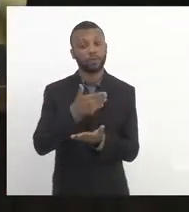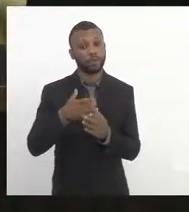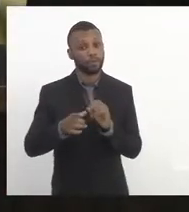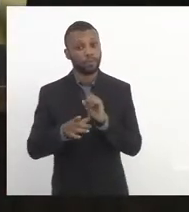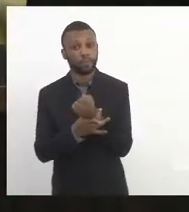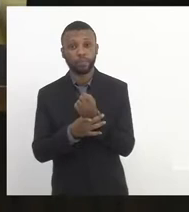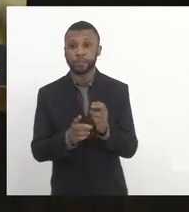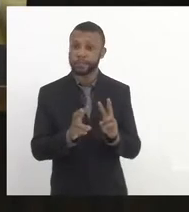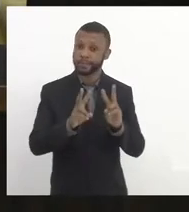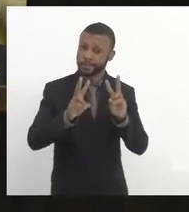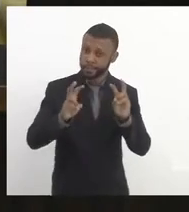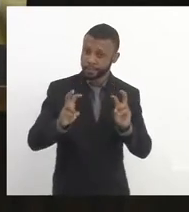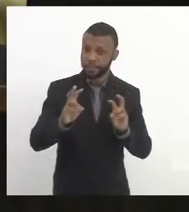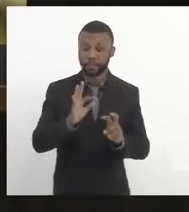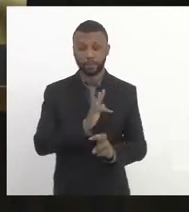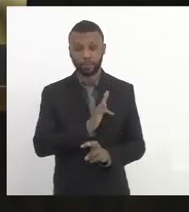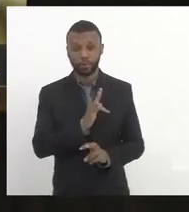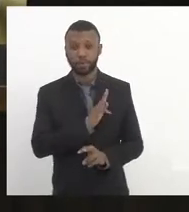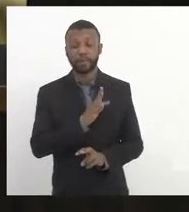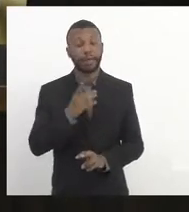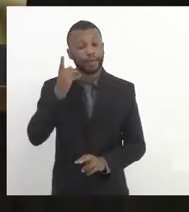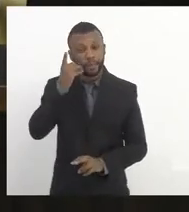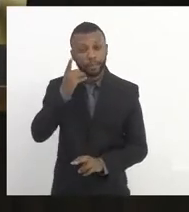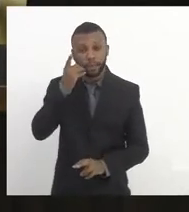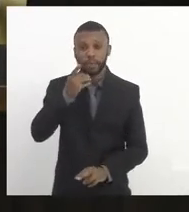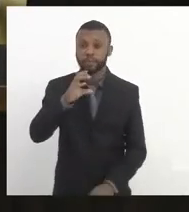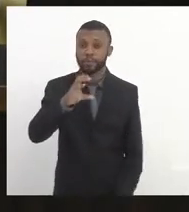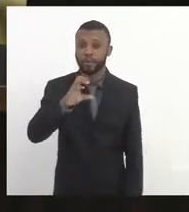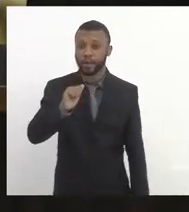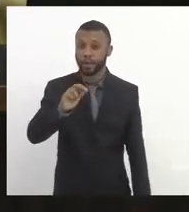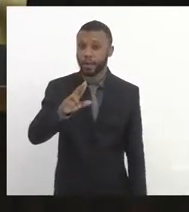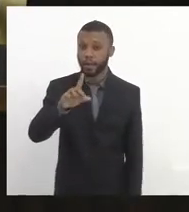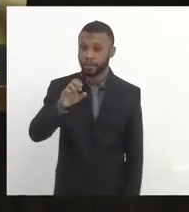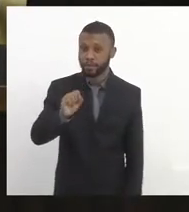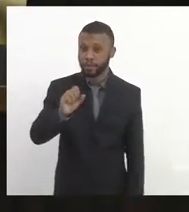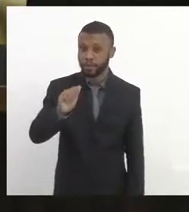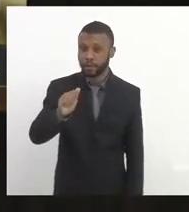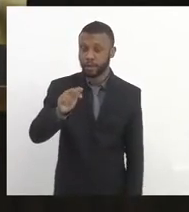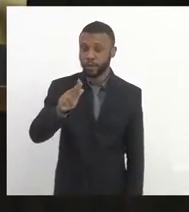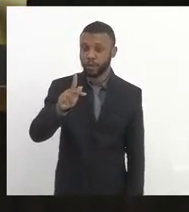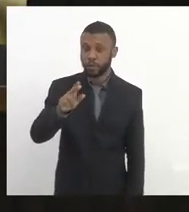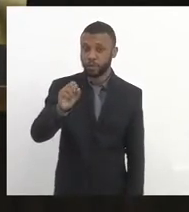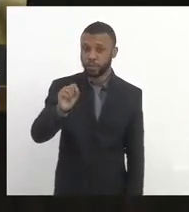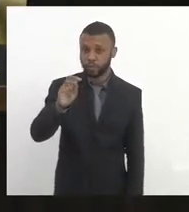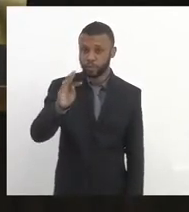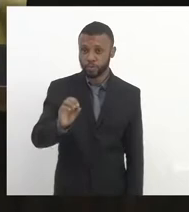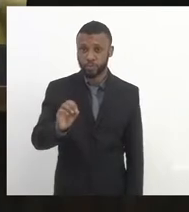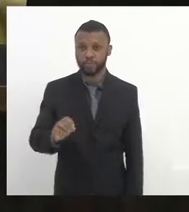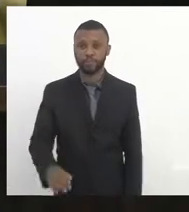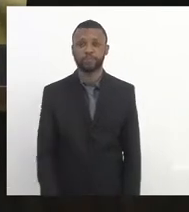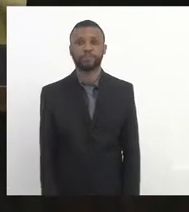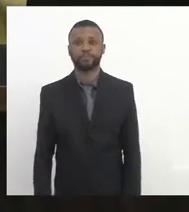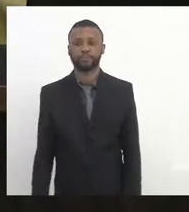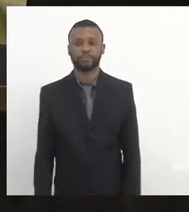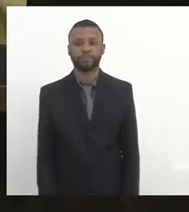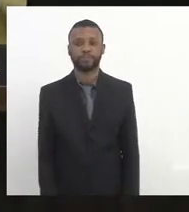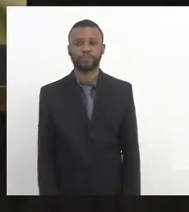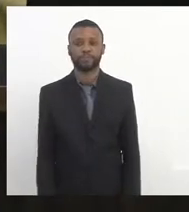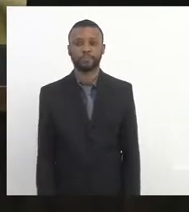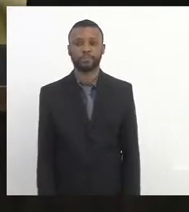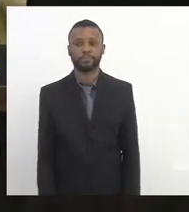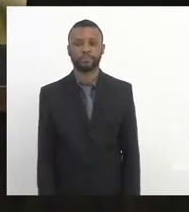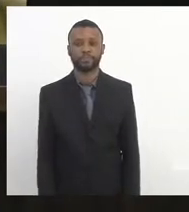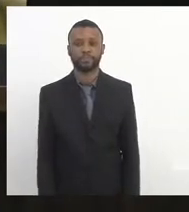deputado delegado Carlos Augusto. Deputado Carlos Augusto. Deputado Coronel Salema.